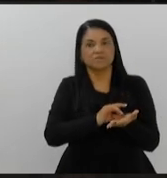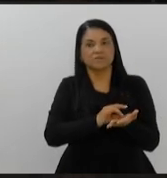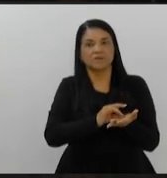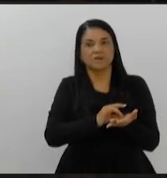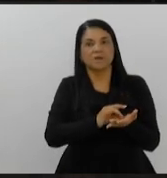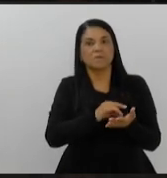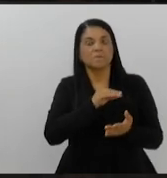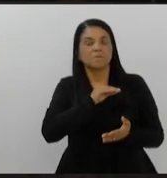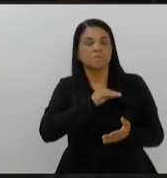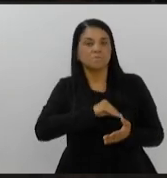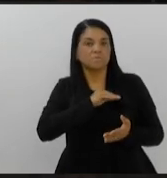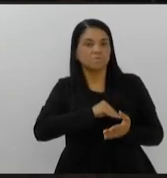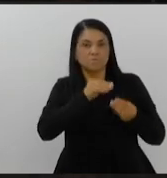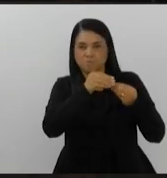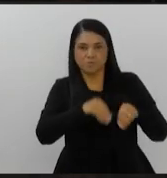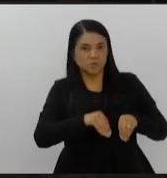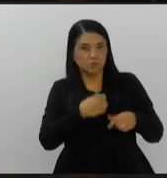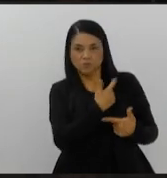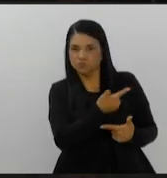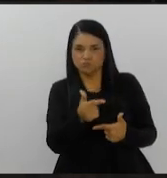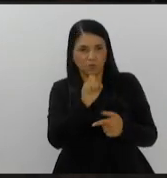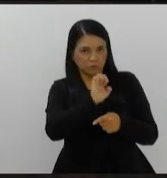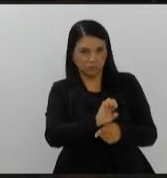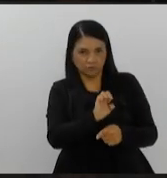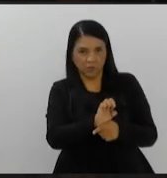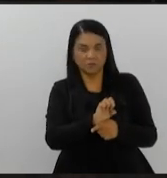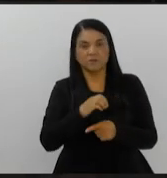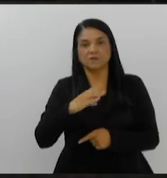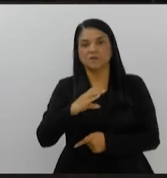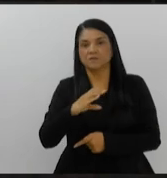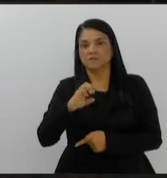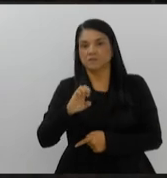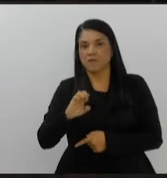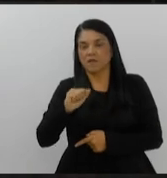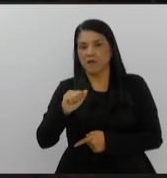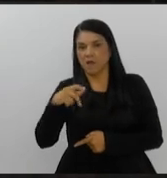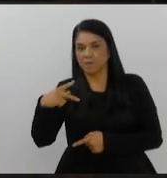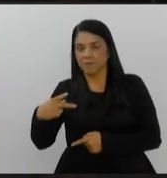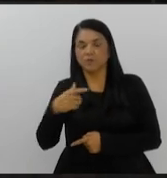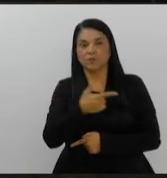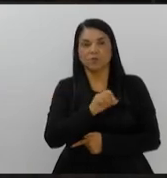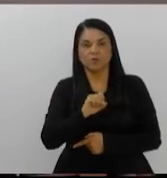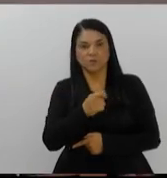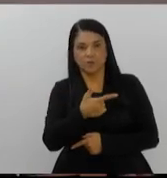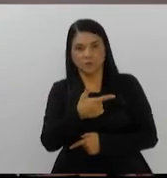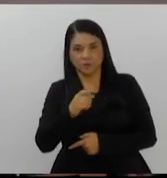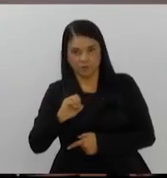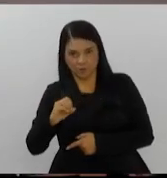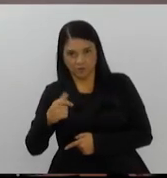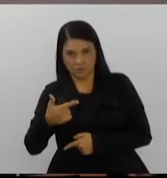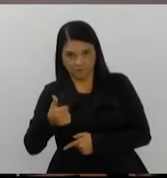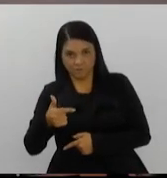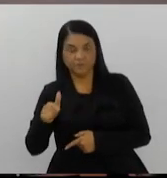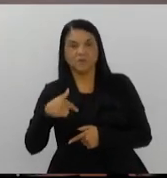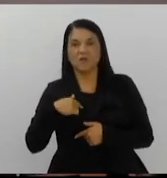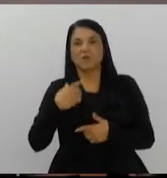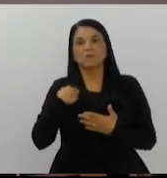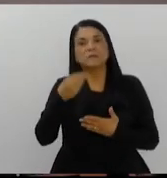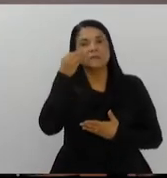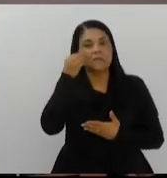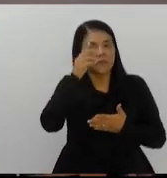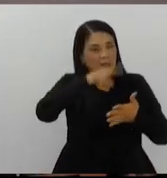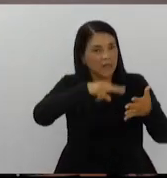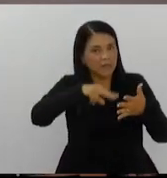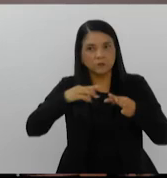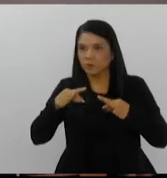para o Estado e mais ágil, CEAP 2012. Sejam todos bem-vindos. Tentei ler de todos aqui para que vocês se sintam